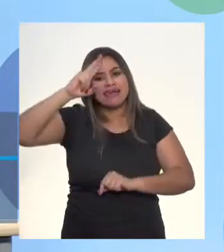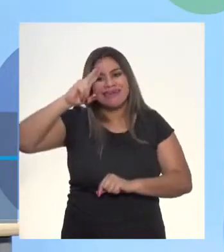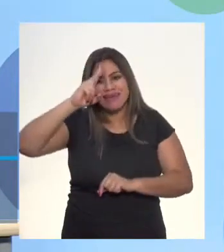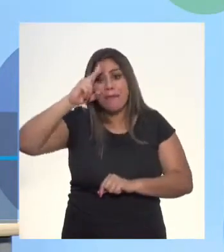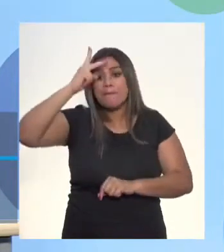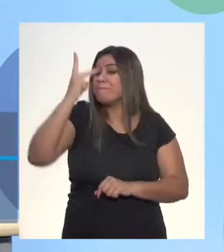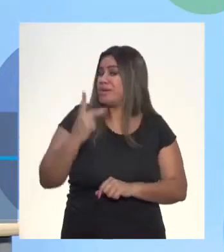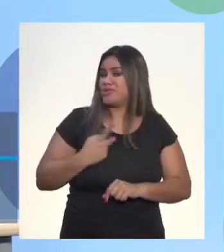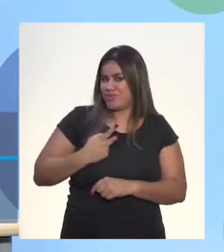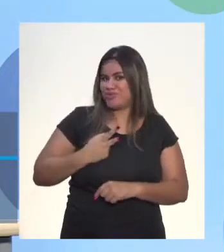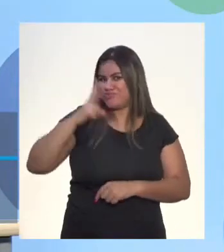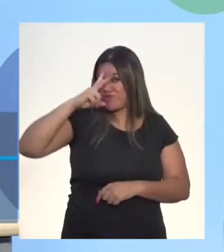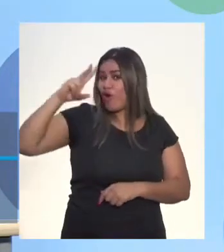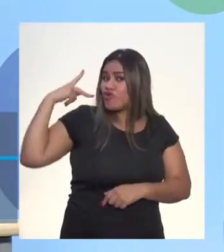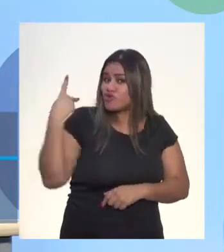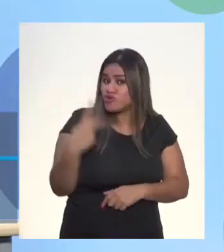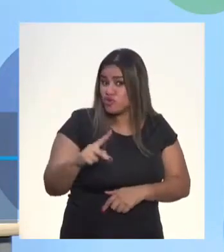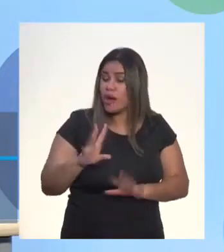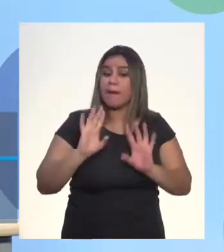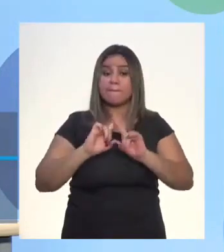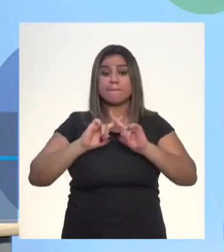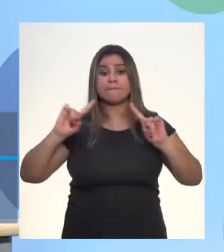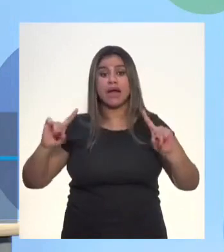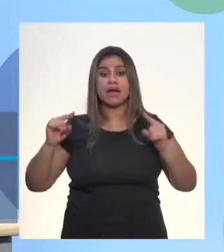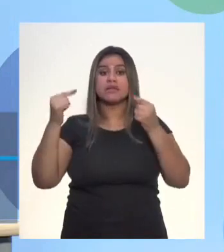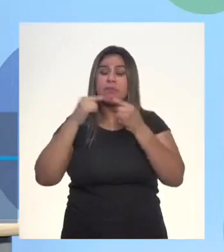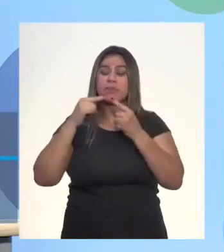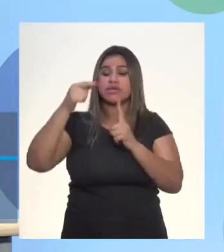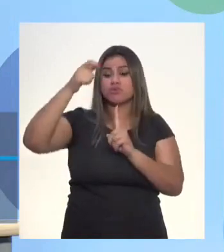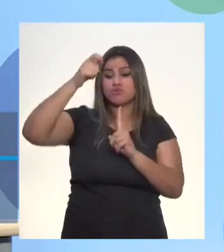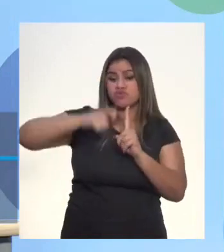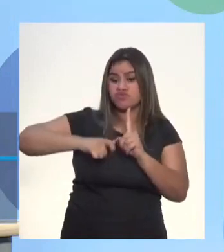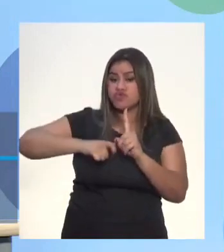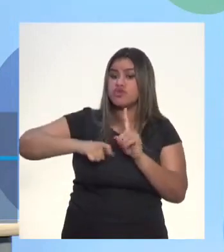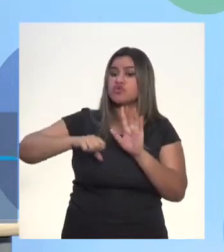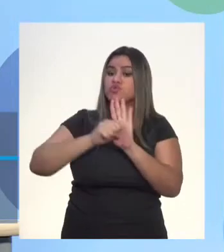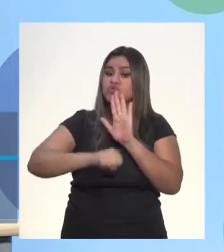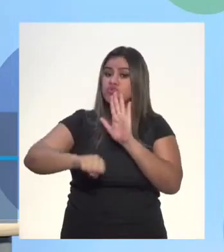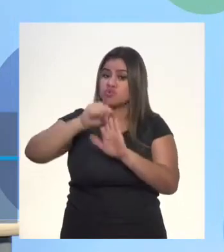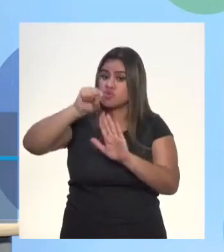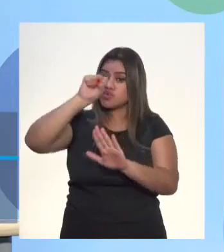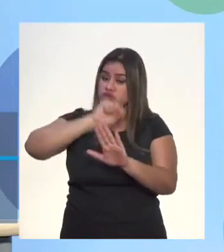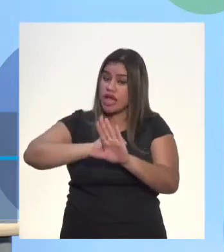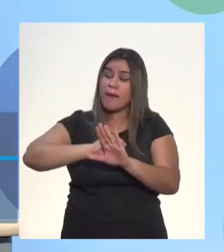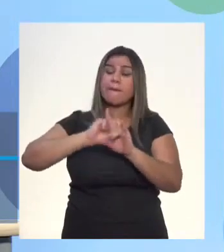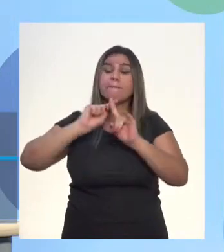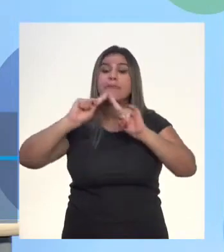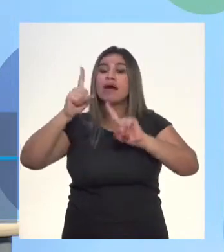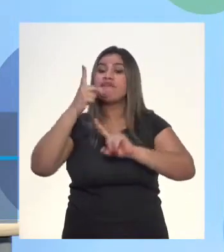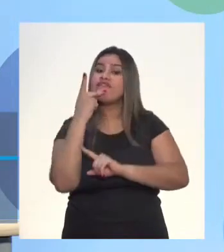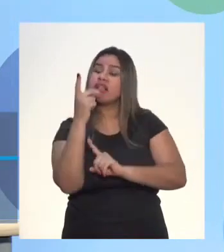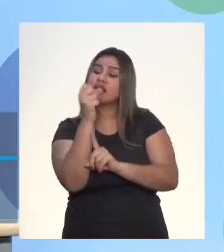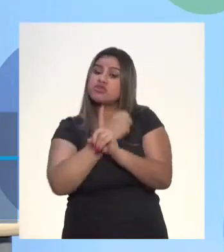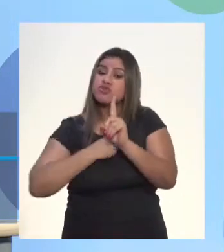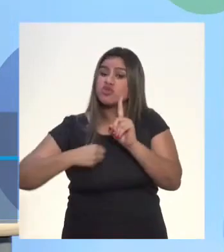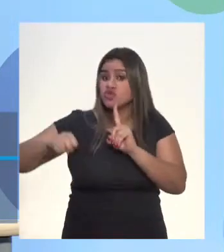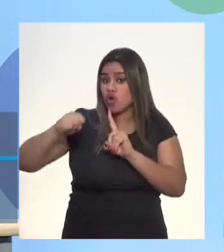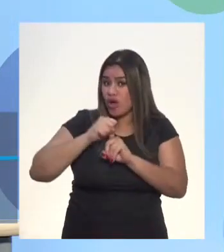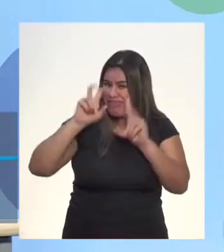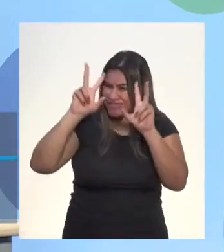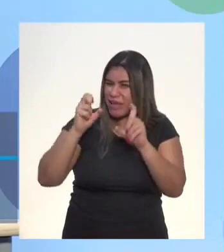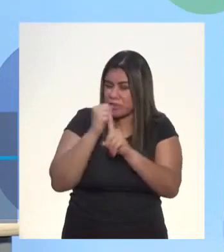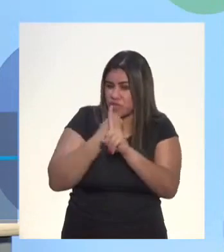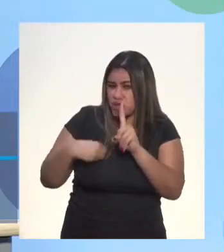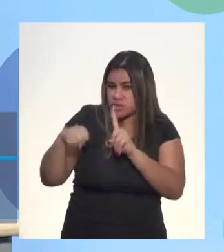nós partimos, né, sempre do indivíduo, do sujeito. Mas, quando nós falamos sobre sociedade, o senso comum é um ponto